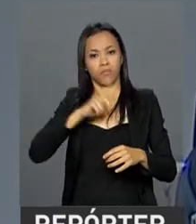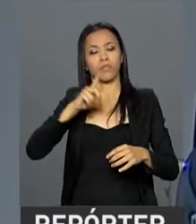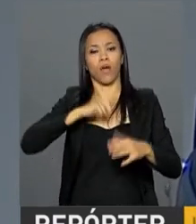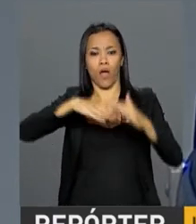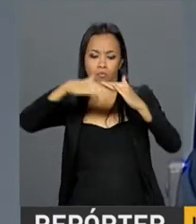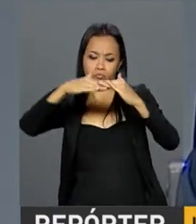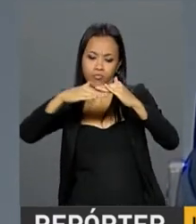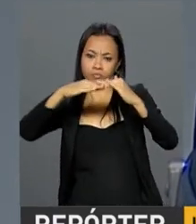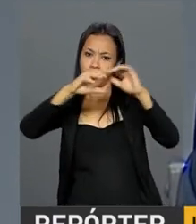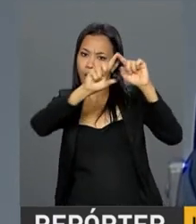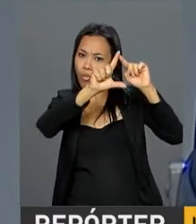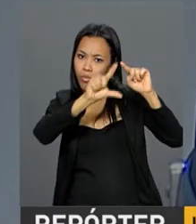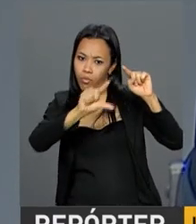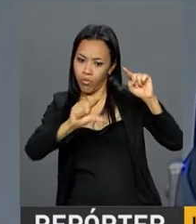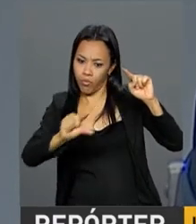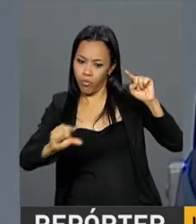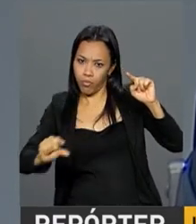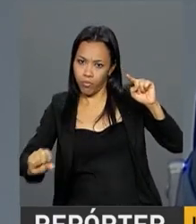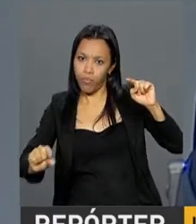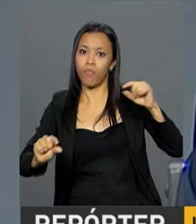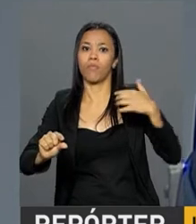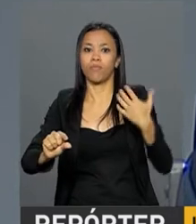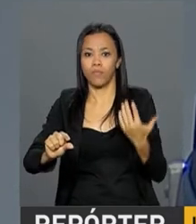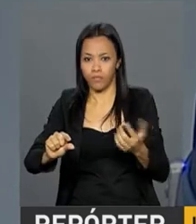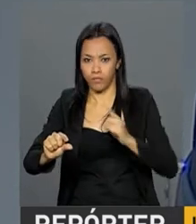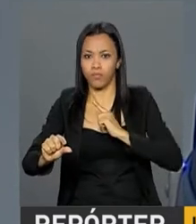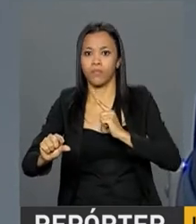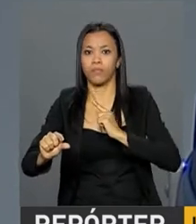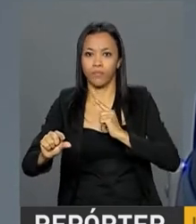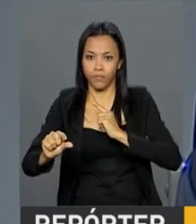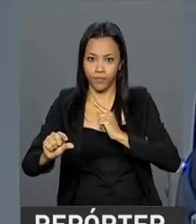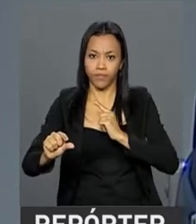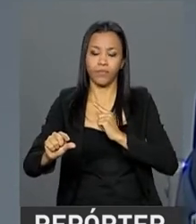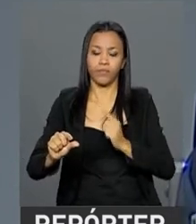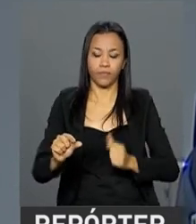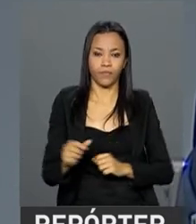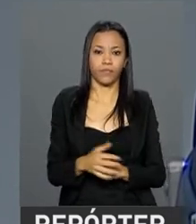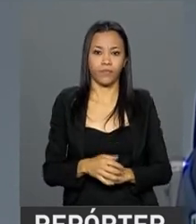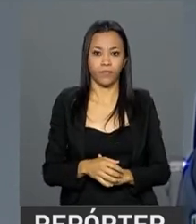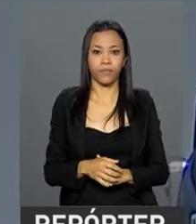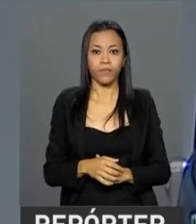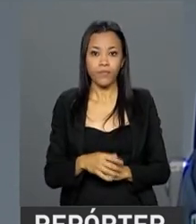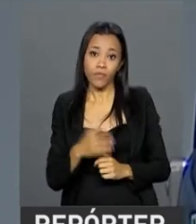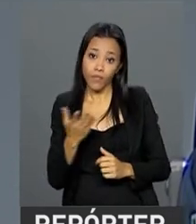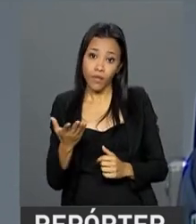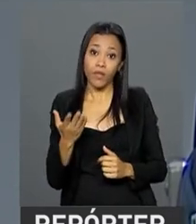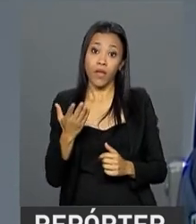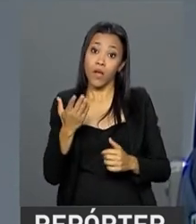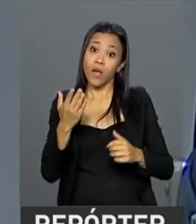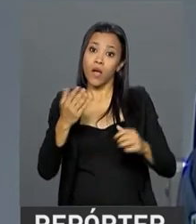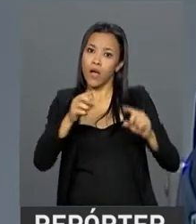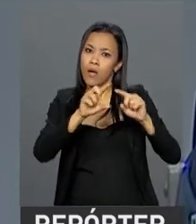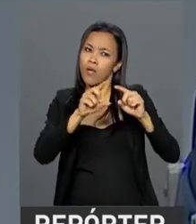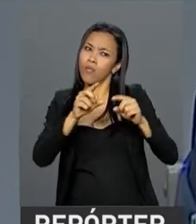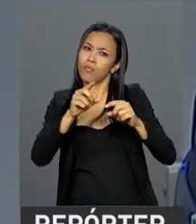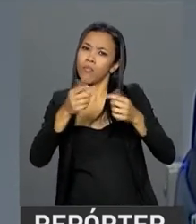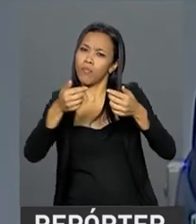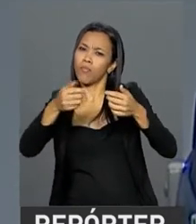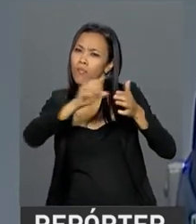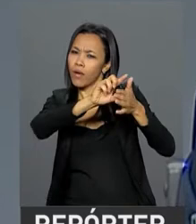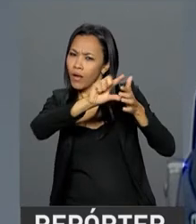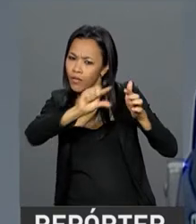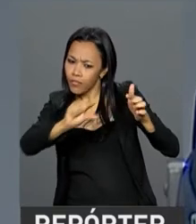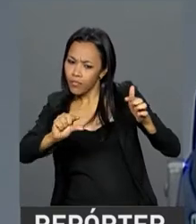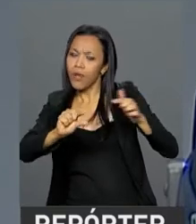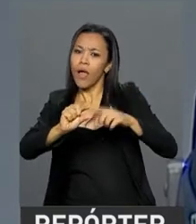tem surpreendido para baixo, a inflação tem sido difundida. Uma parte da queda é um